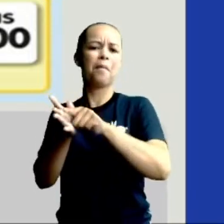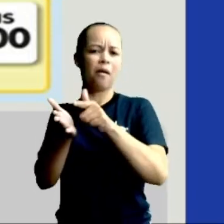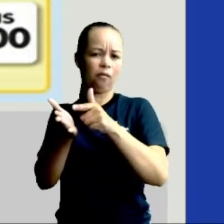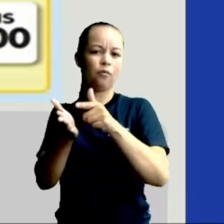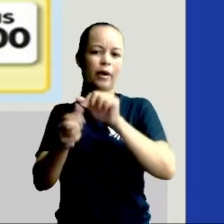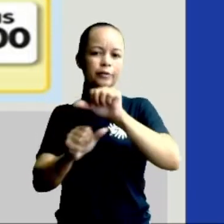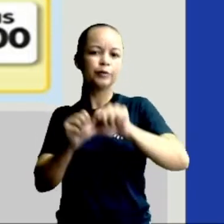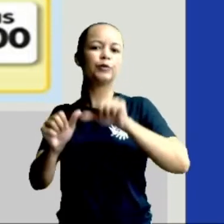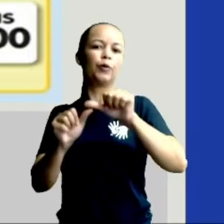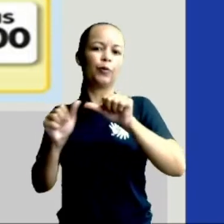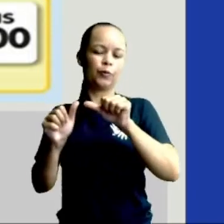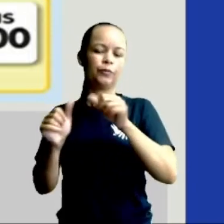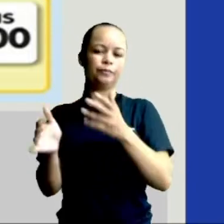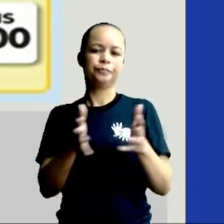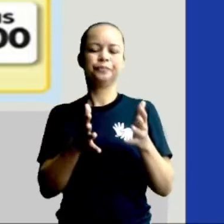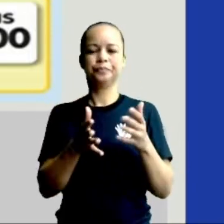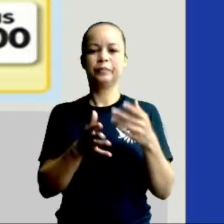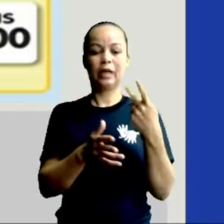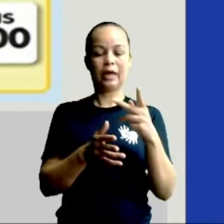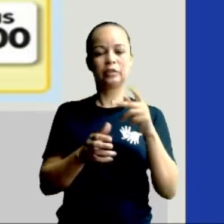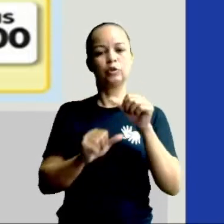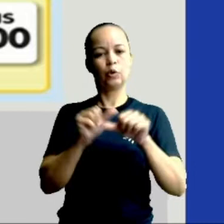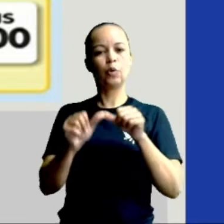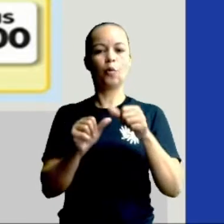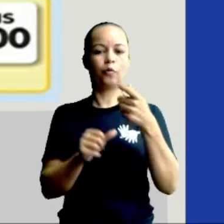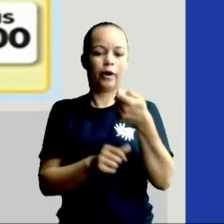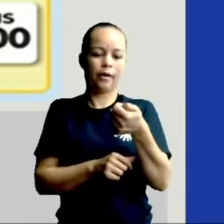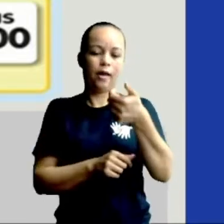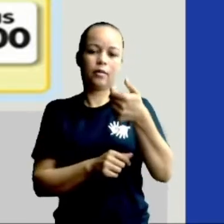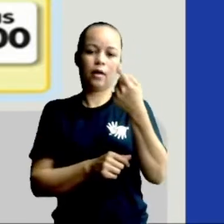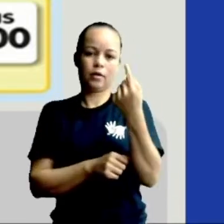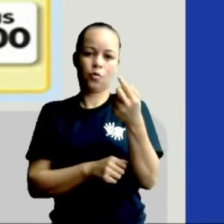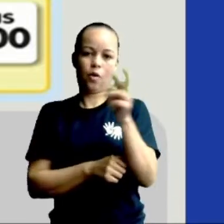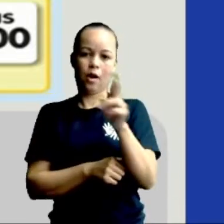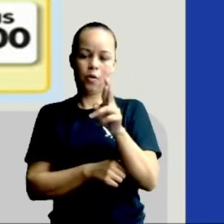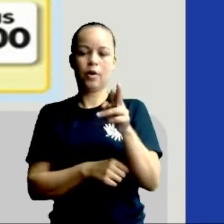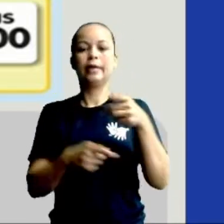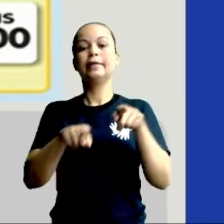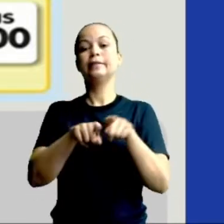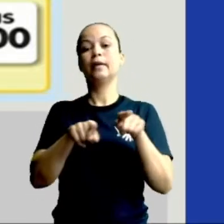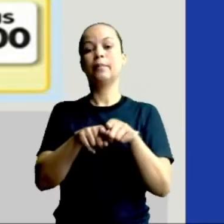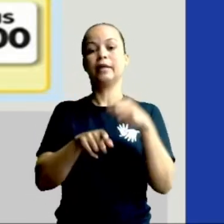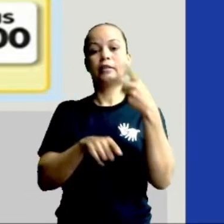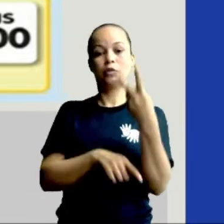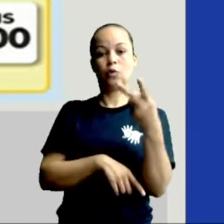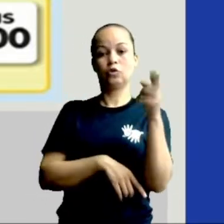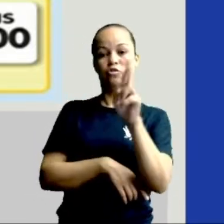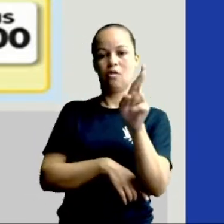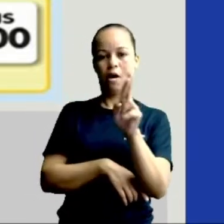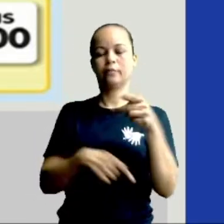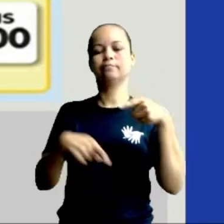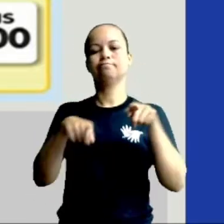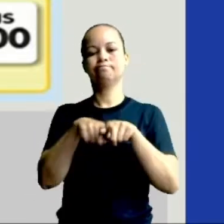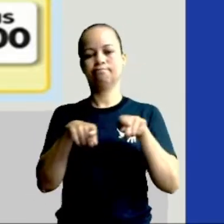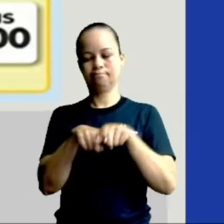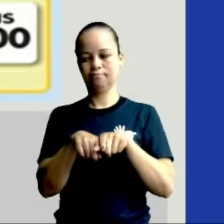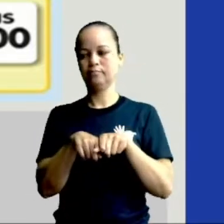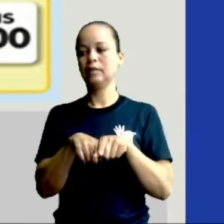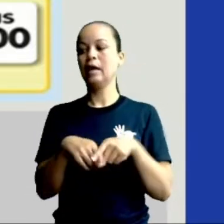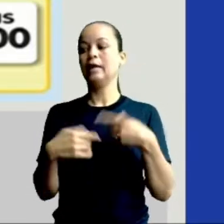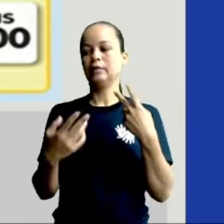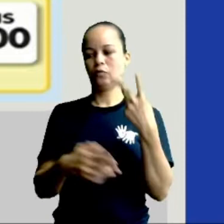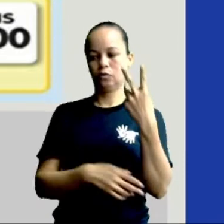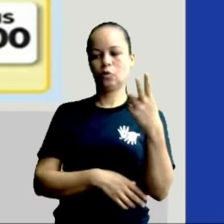veio em lugar dessa de R$1, a de R$2 também, tá? Então aí as notas ou cédulas,